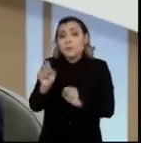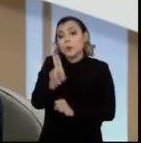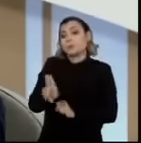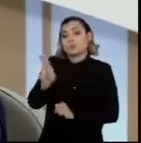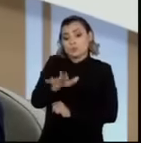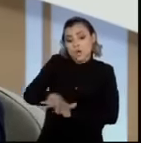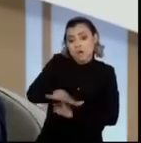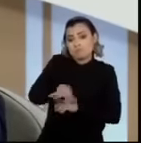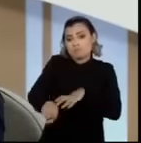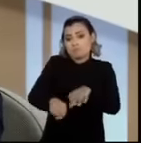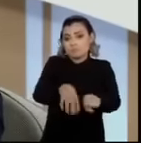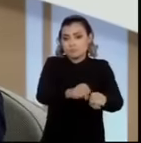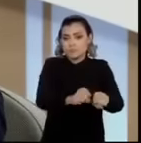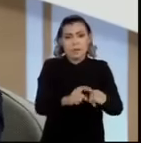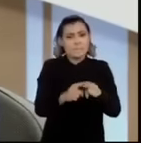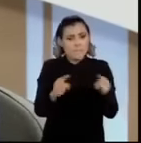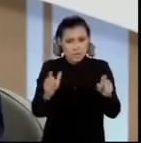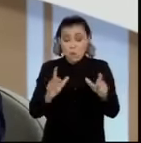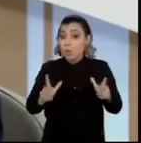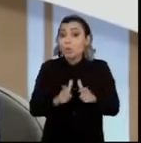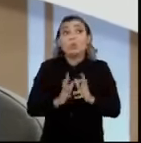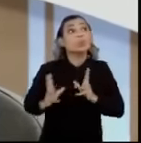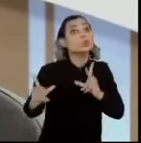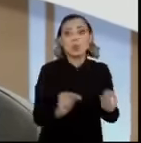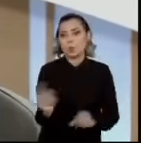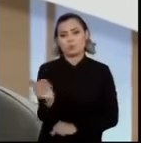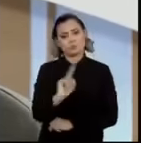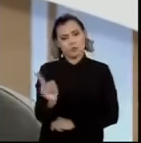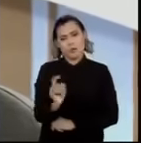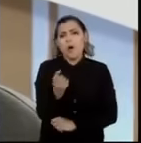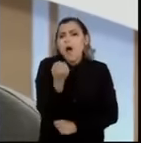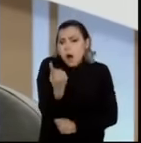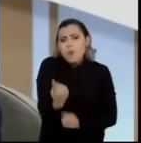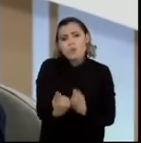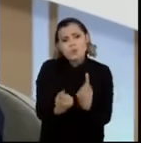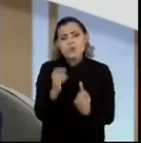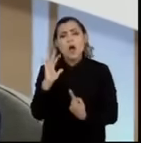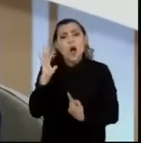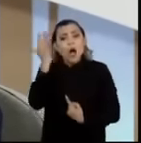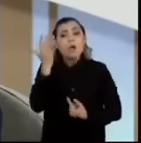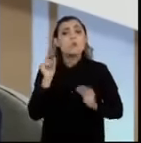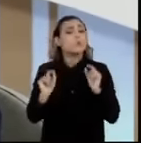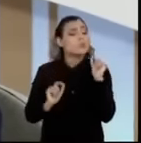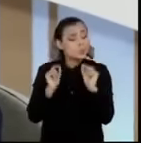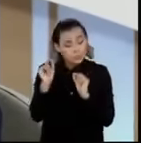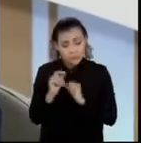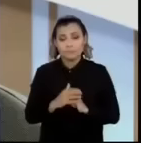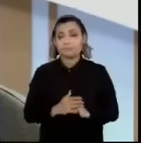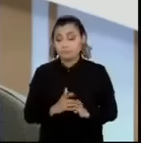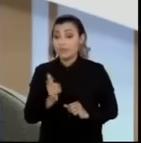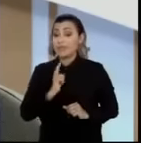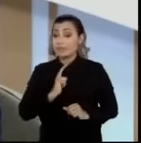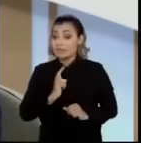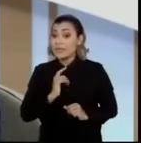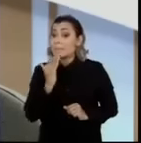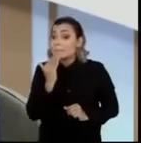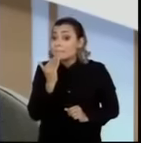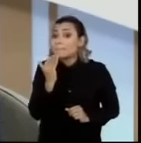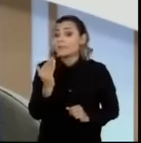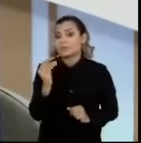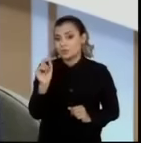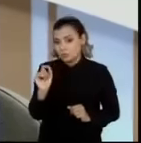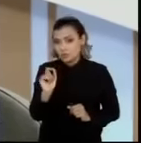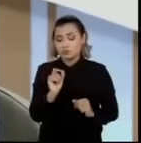Em muitos casos, não vou dizer que isso é a maioria, nem que são todos os casos, mas em muitos casos, há pedidos de supressão